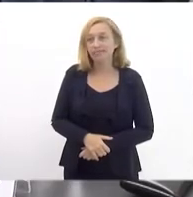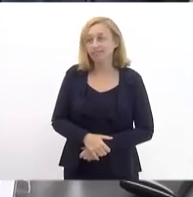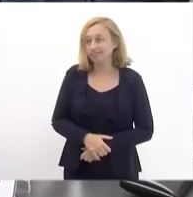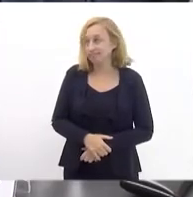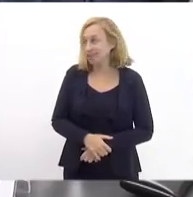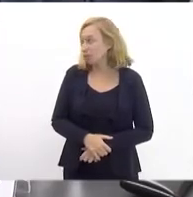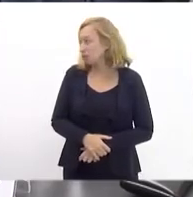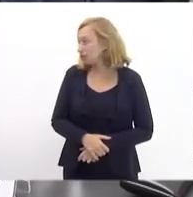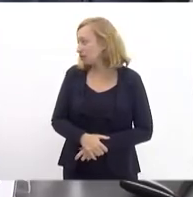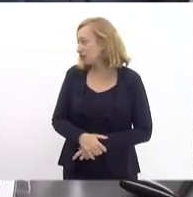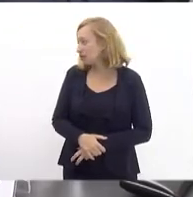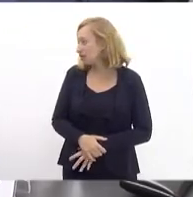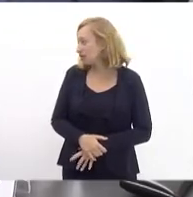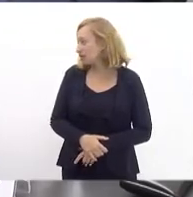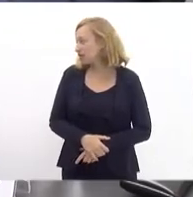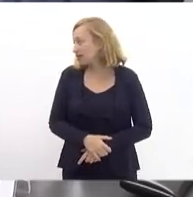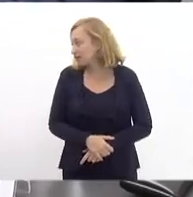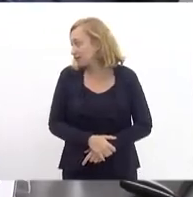Por favor.